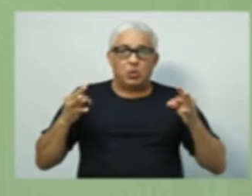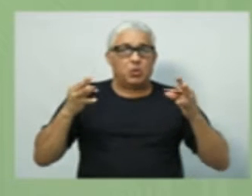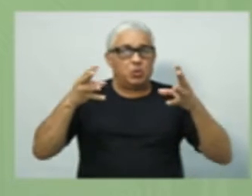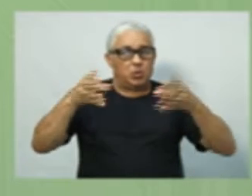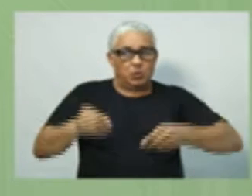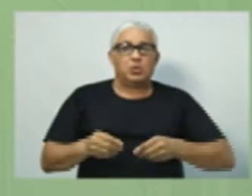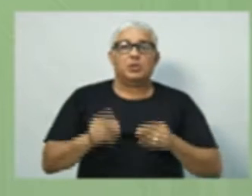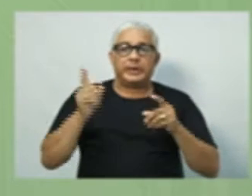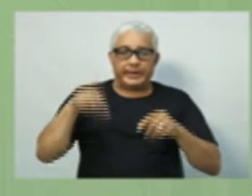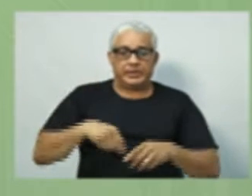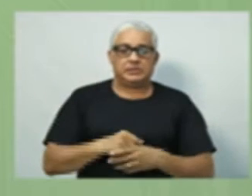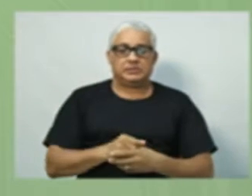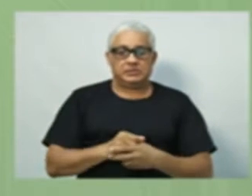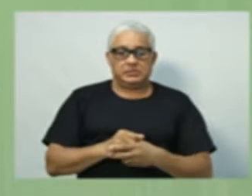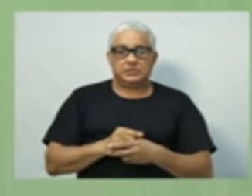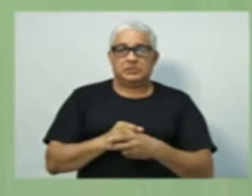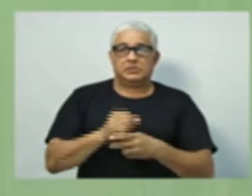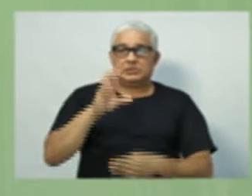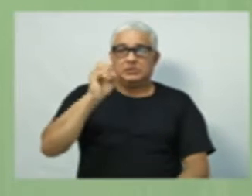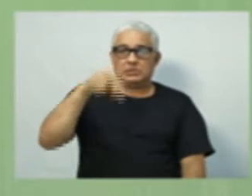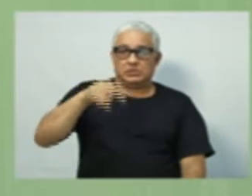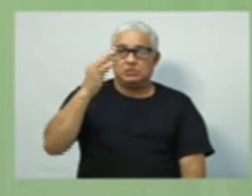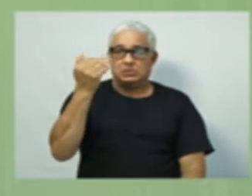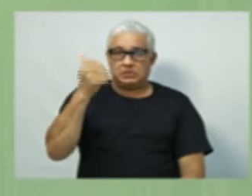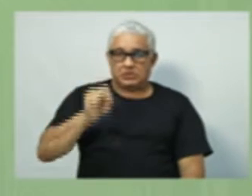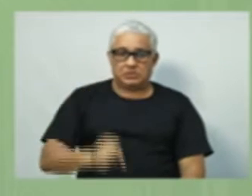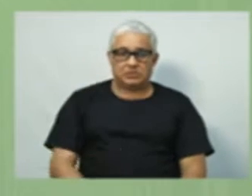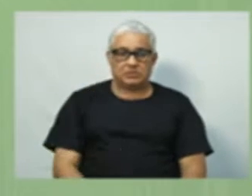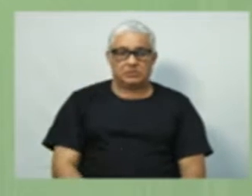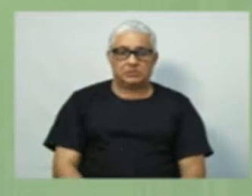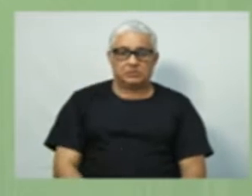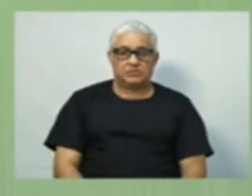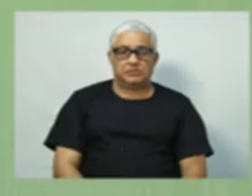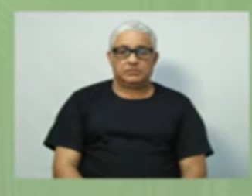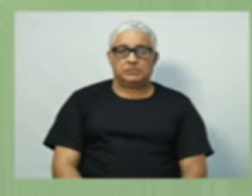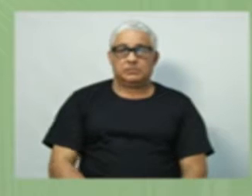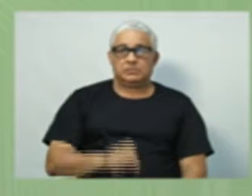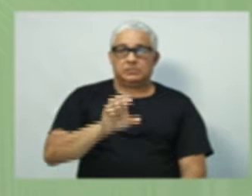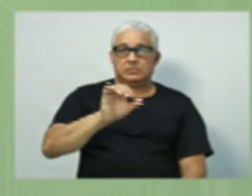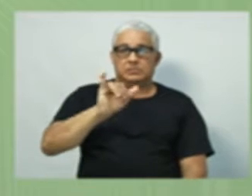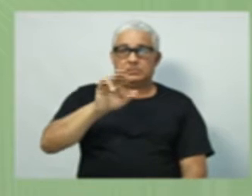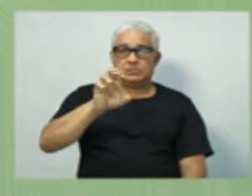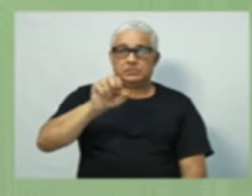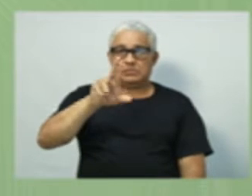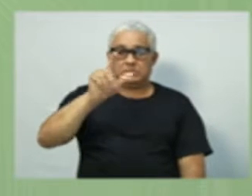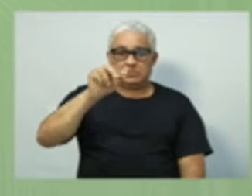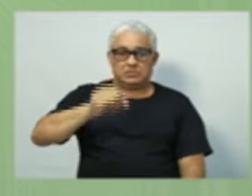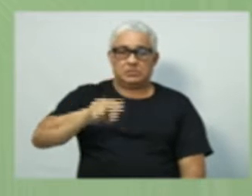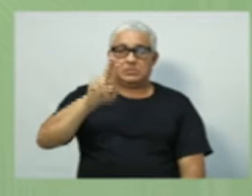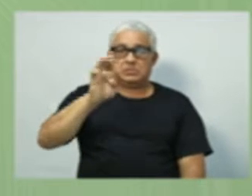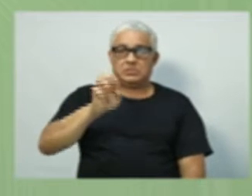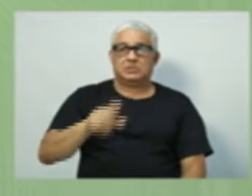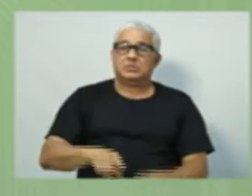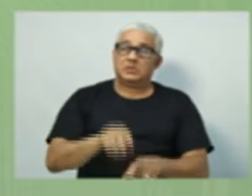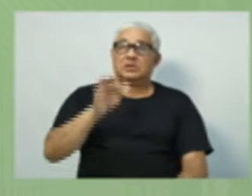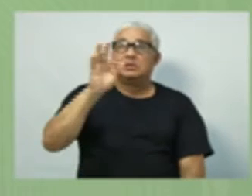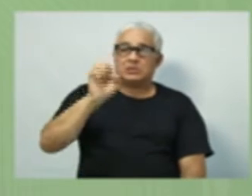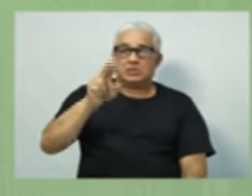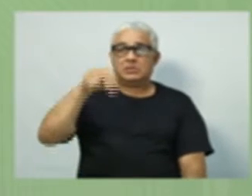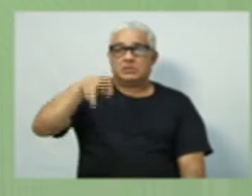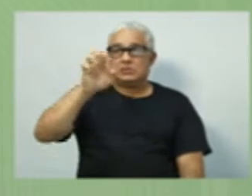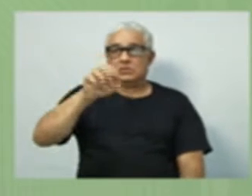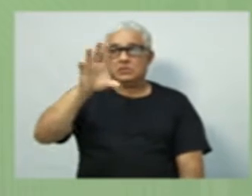demais contas quem passivo circulante exemplo fornecedores empréstimos e